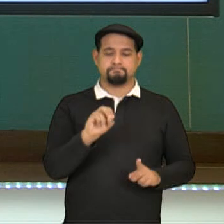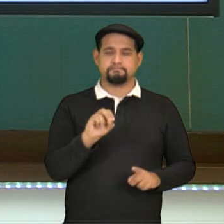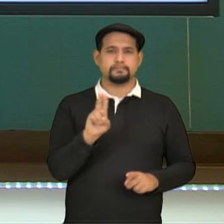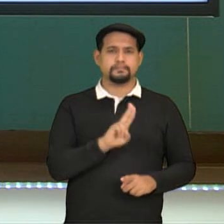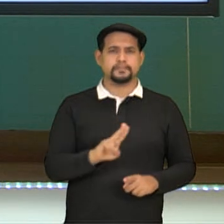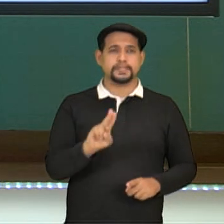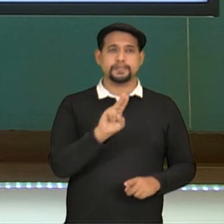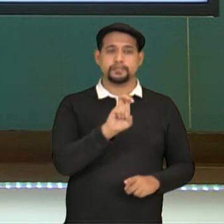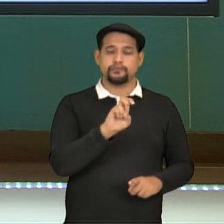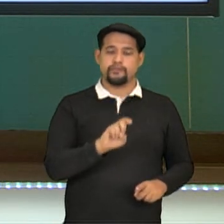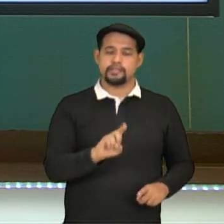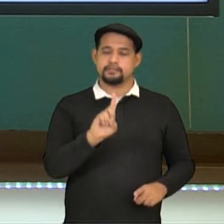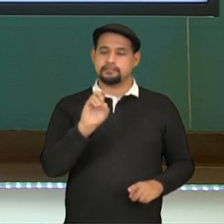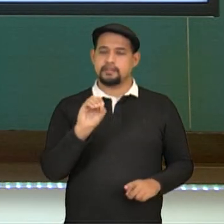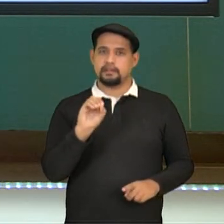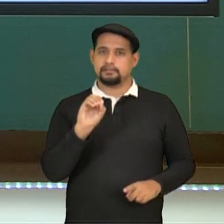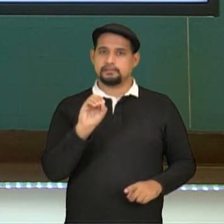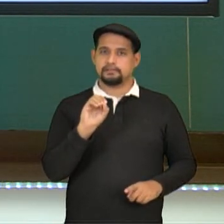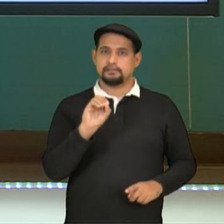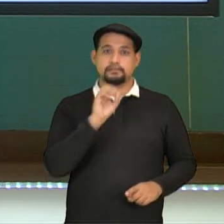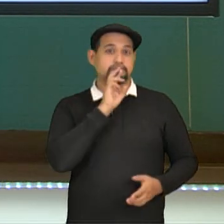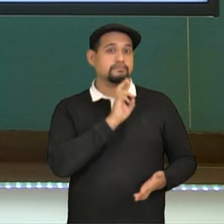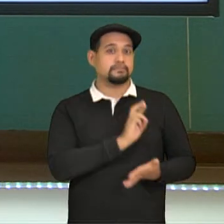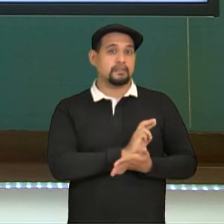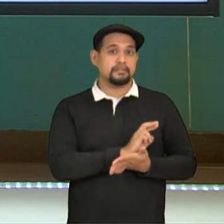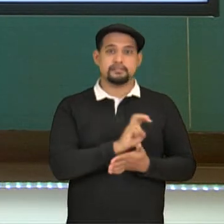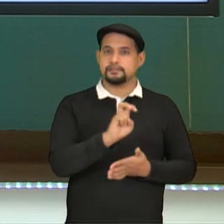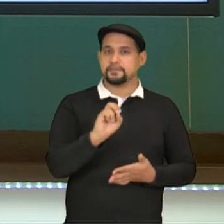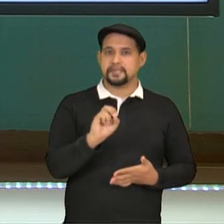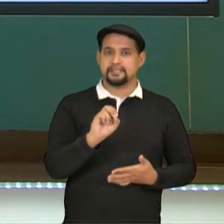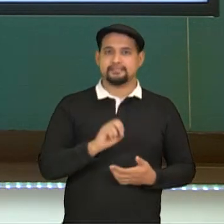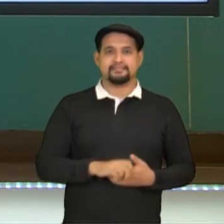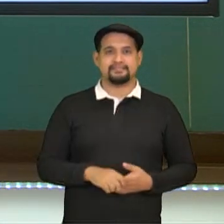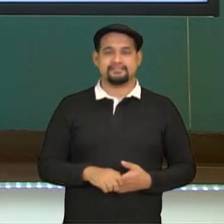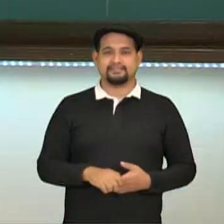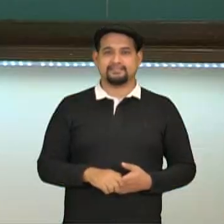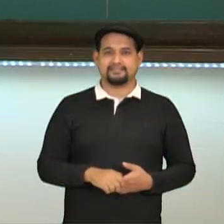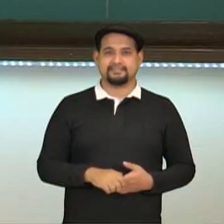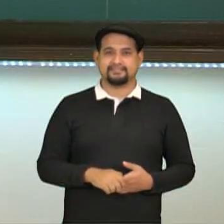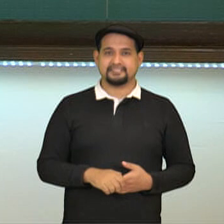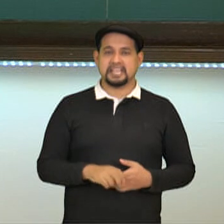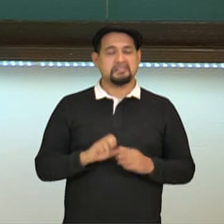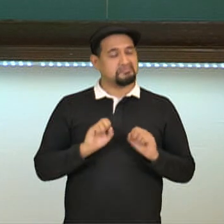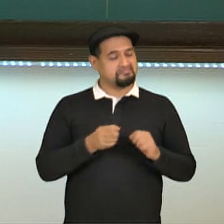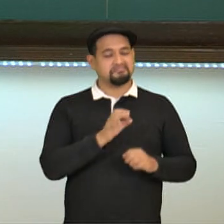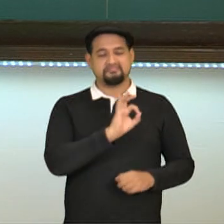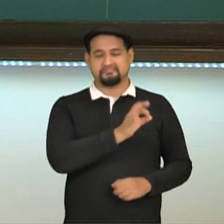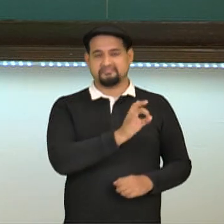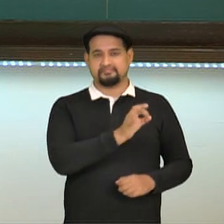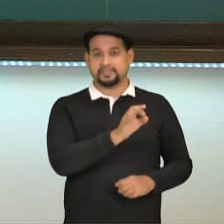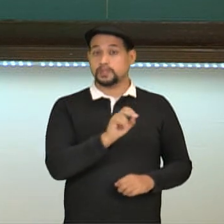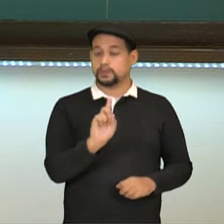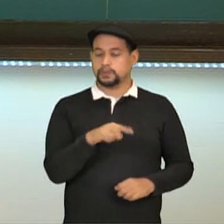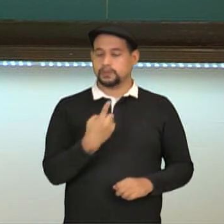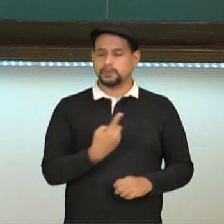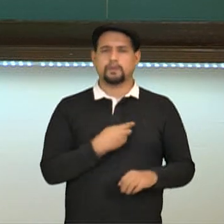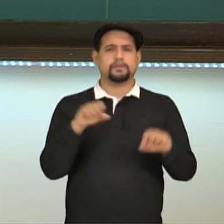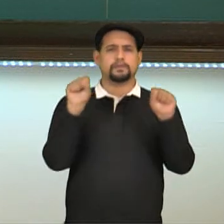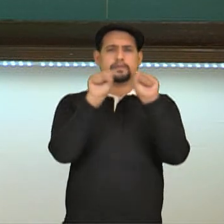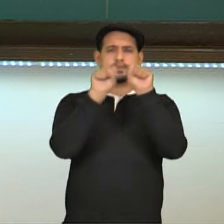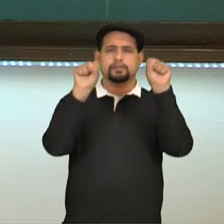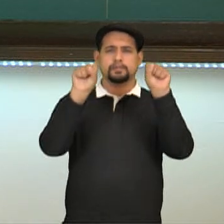pegar o 5 vezes 10, que vai dar 50. Então sim, essa afirmação está correta. O nosso sistema, ele